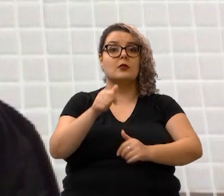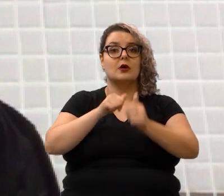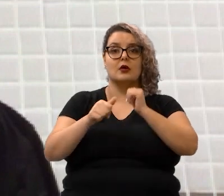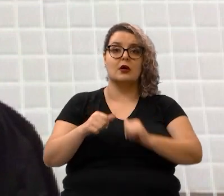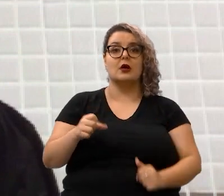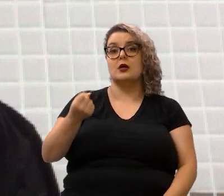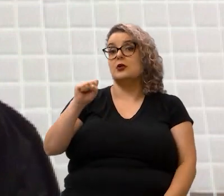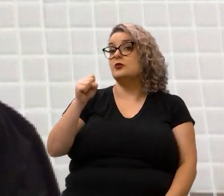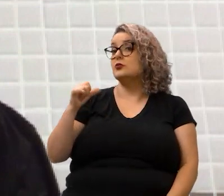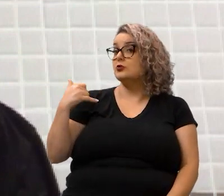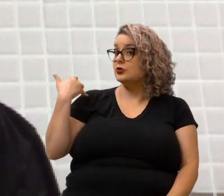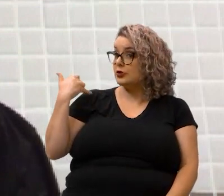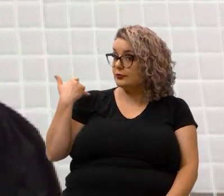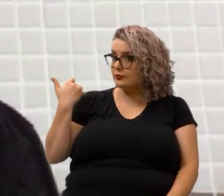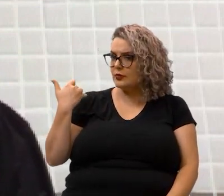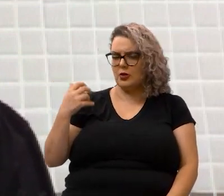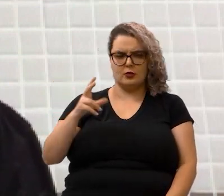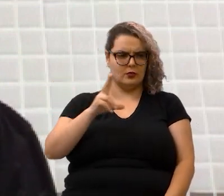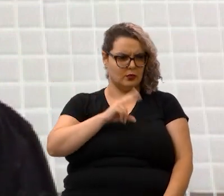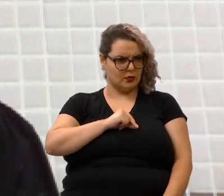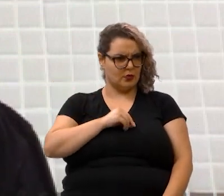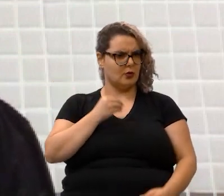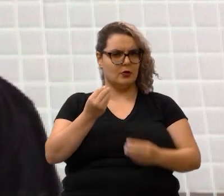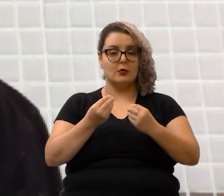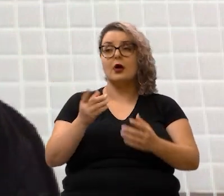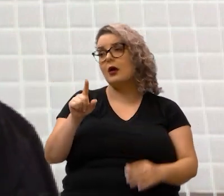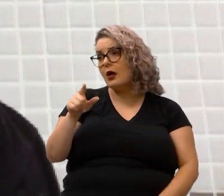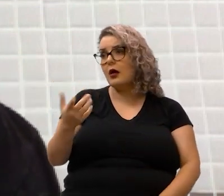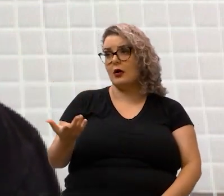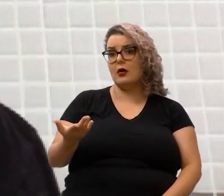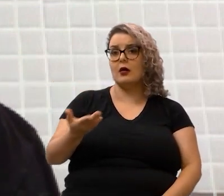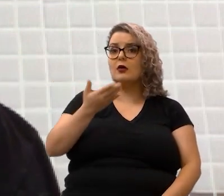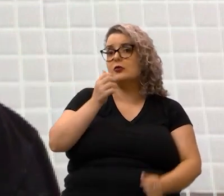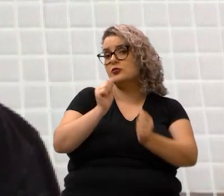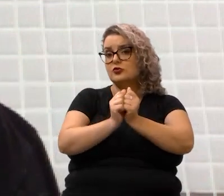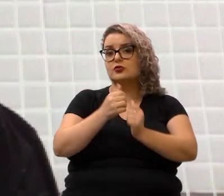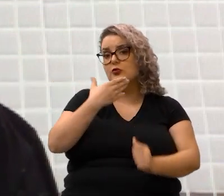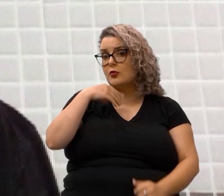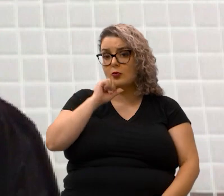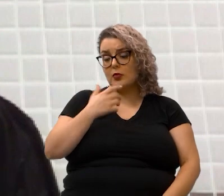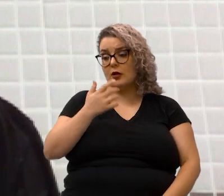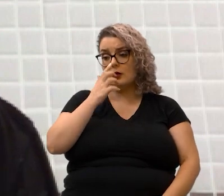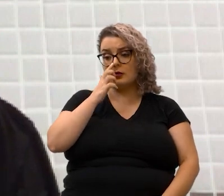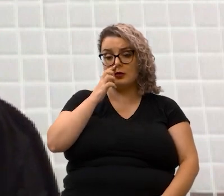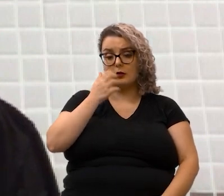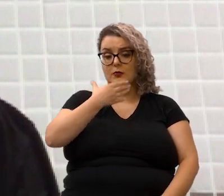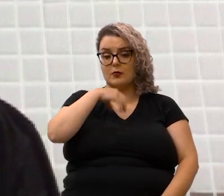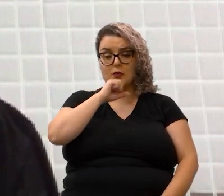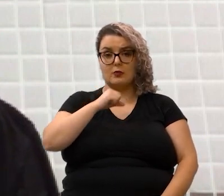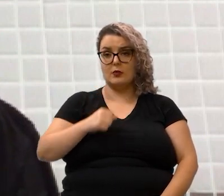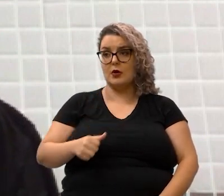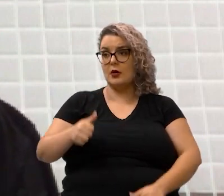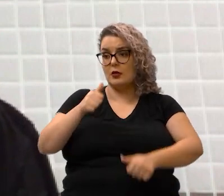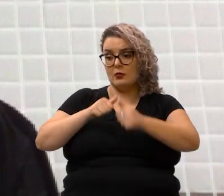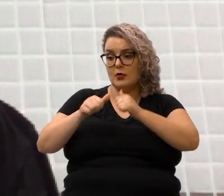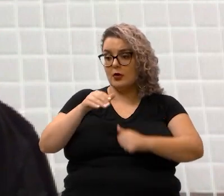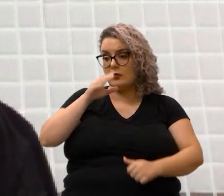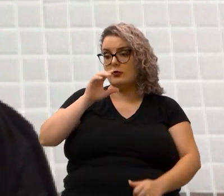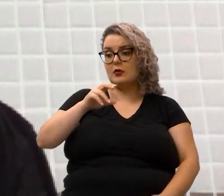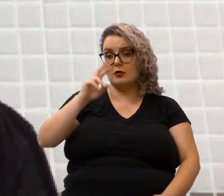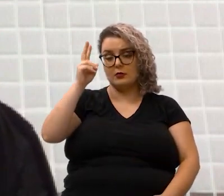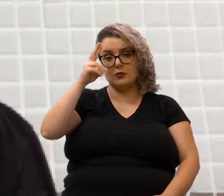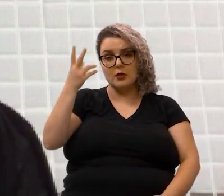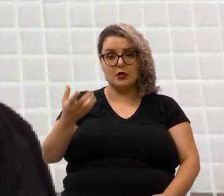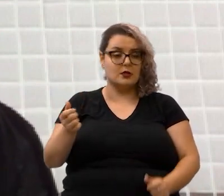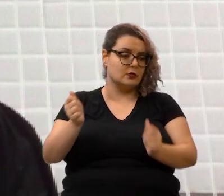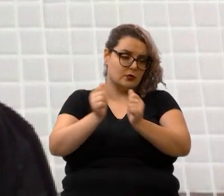Eu bebo desde os 8 anos de idade. Eu falei, como assim? Porque eu fazia companhia para o meu pai. Meu pai bebia e me dava bebida, eu comecei a